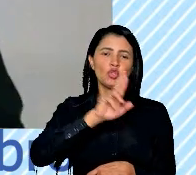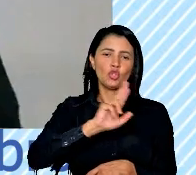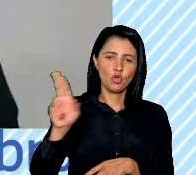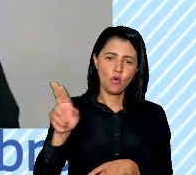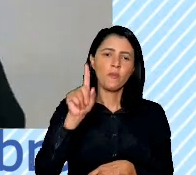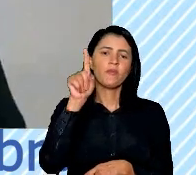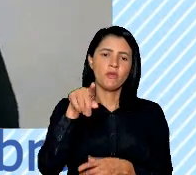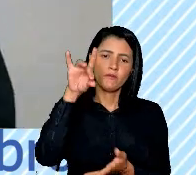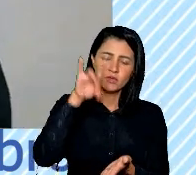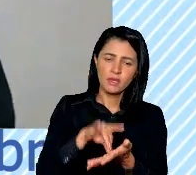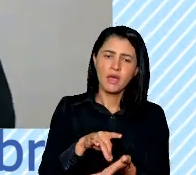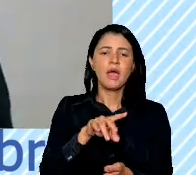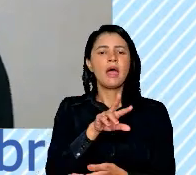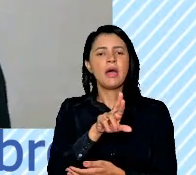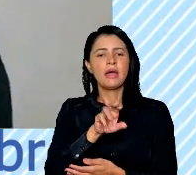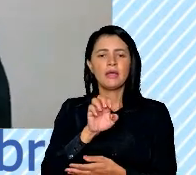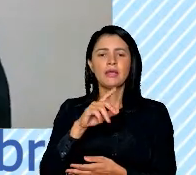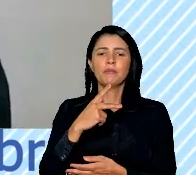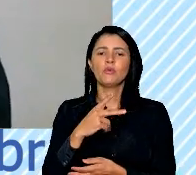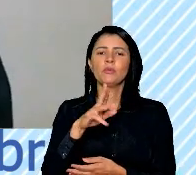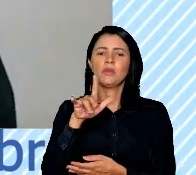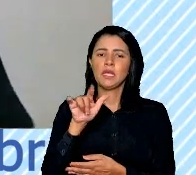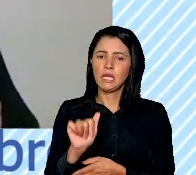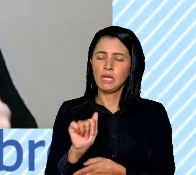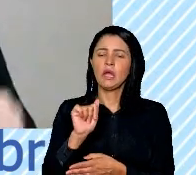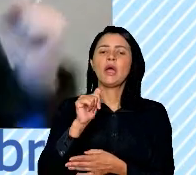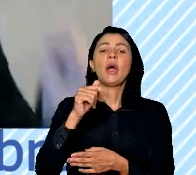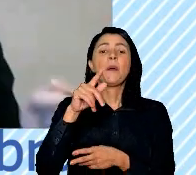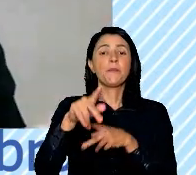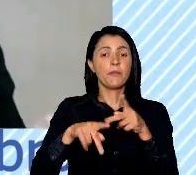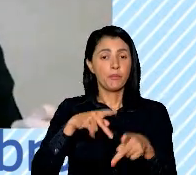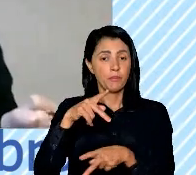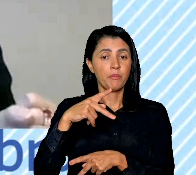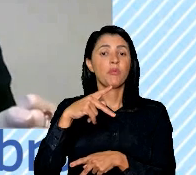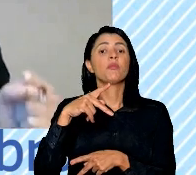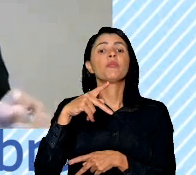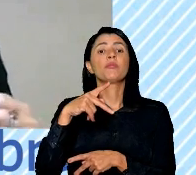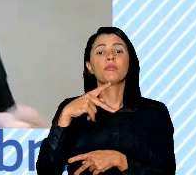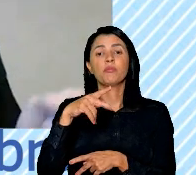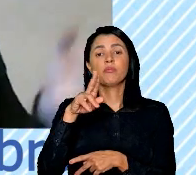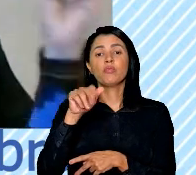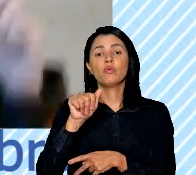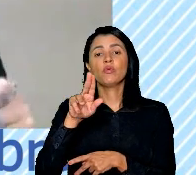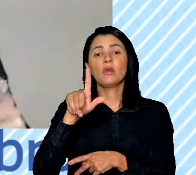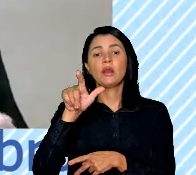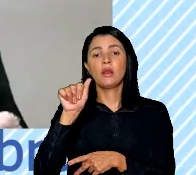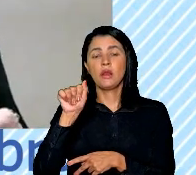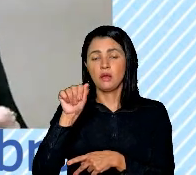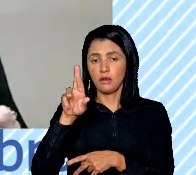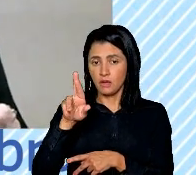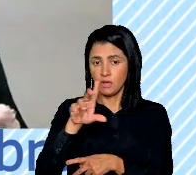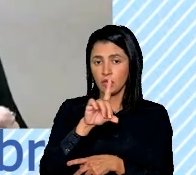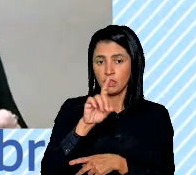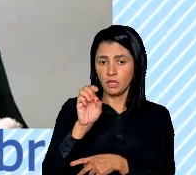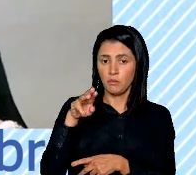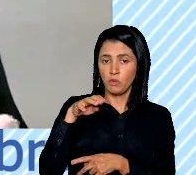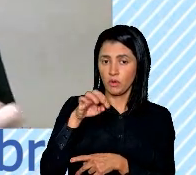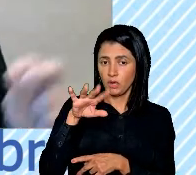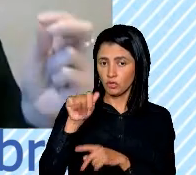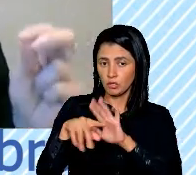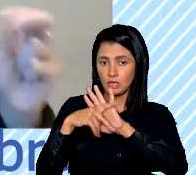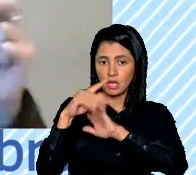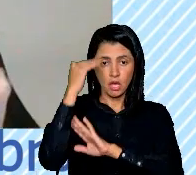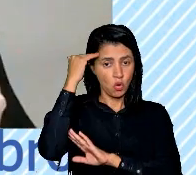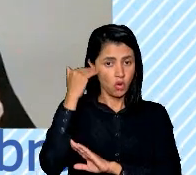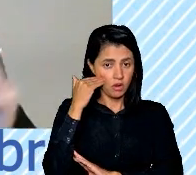República Popular Democrática da Coreia. Também sabemos que existem monarquias